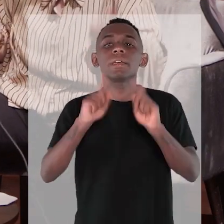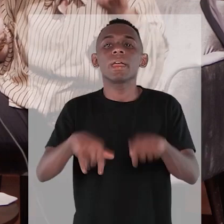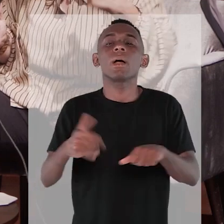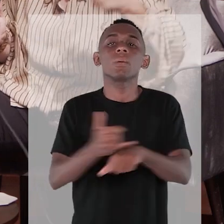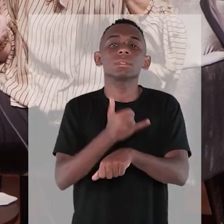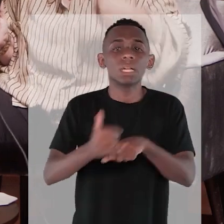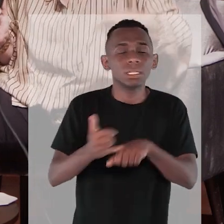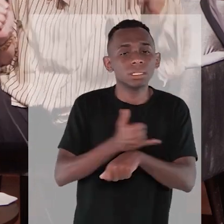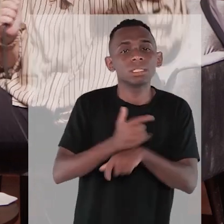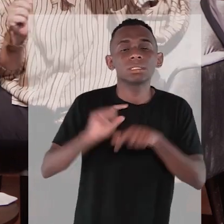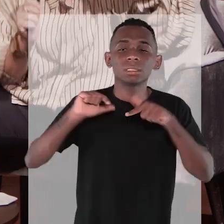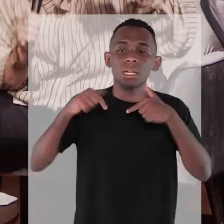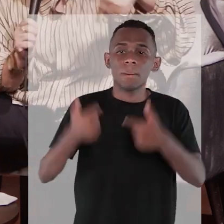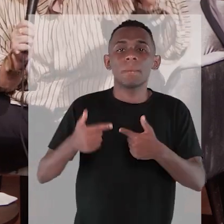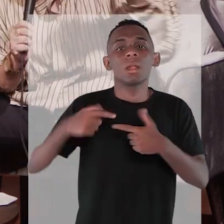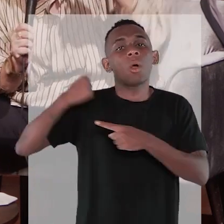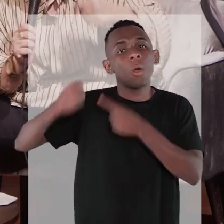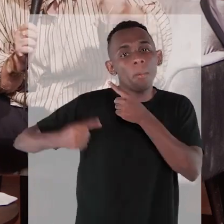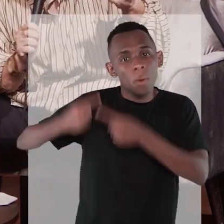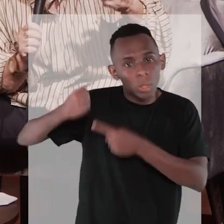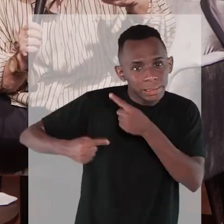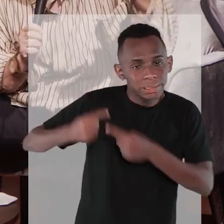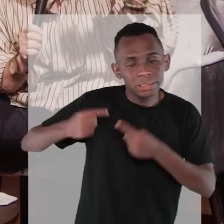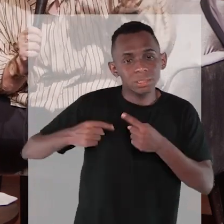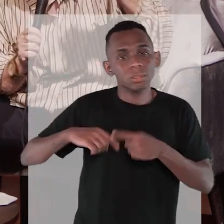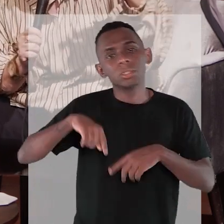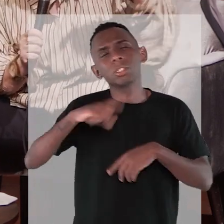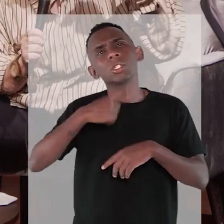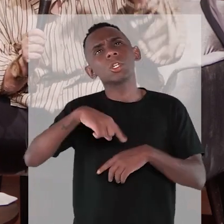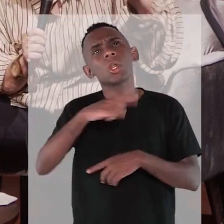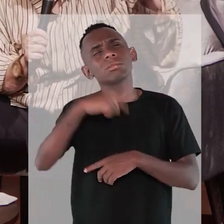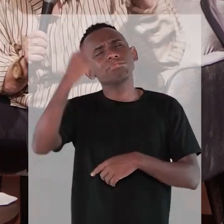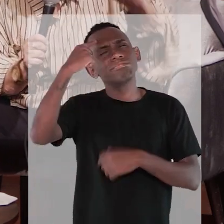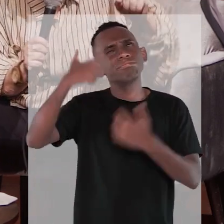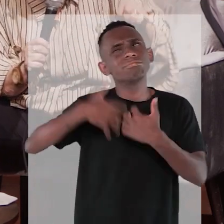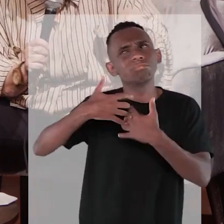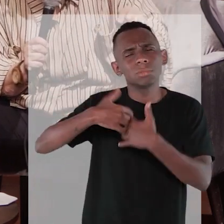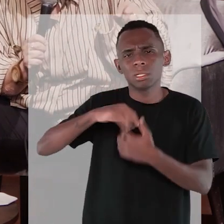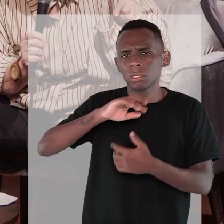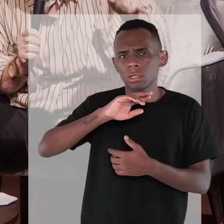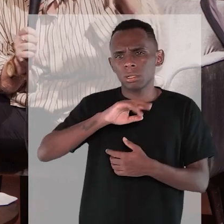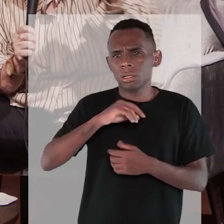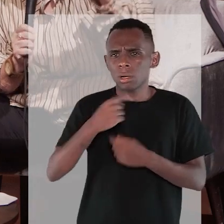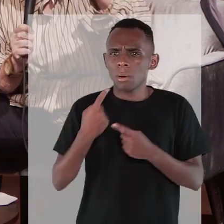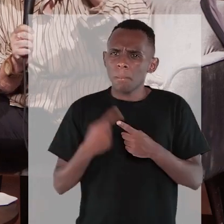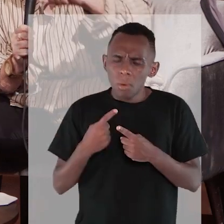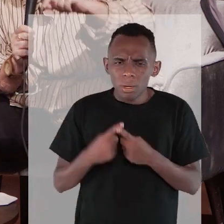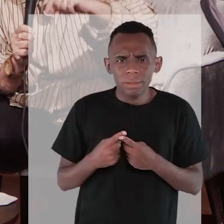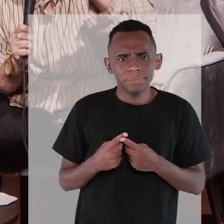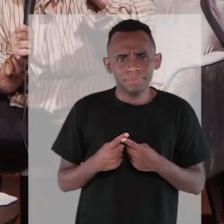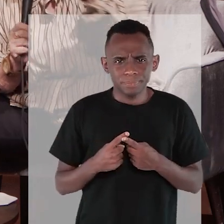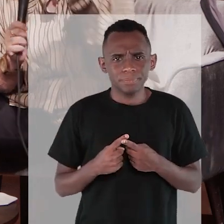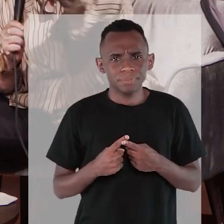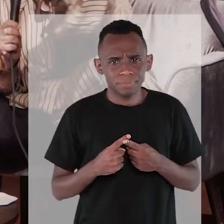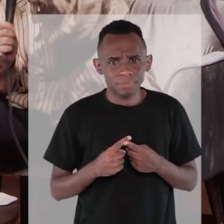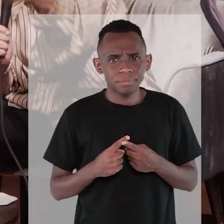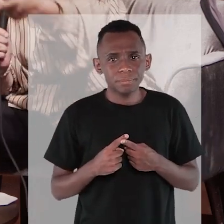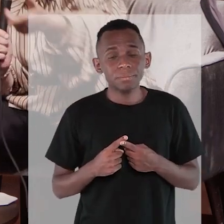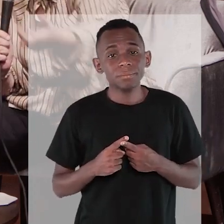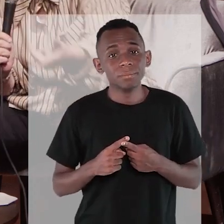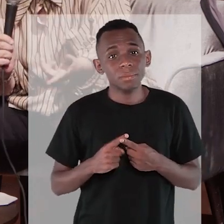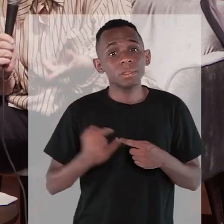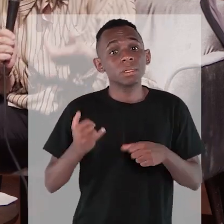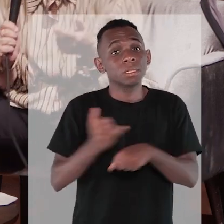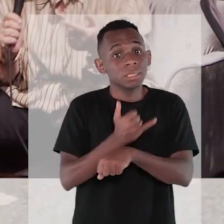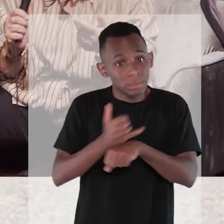ação política. E nós puxamos a discussão para pensar, olha, não é à toa que nós estamos trabalhando, que essa